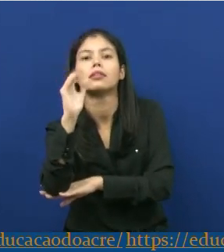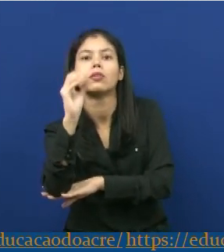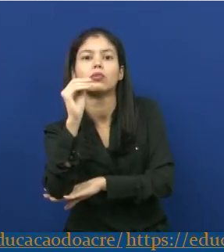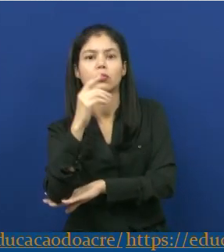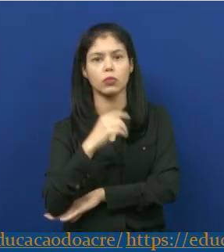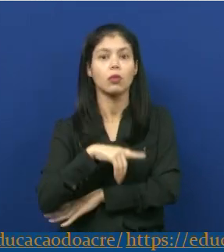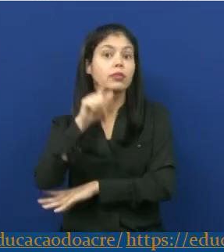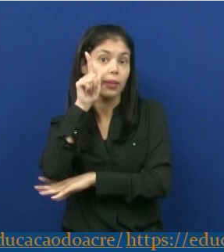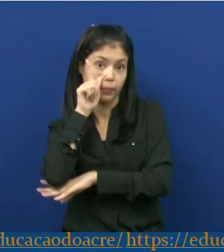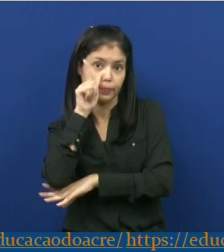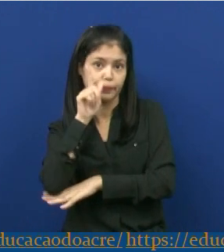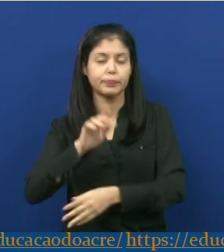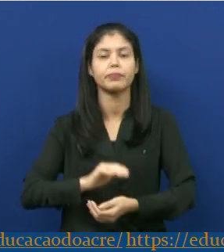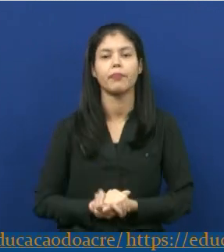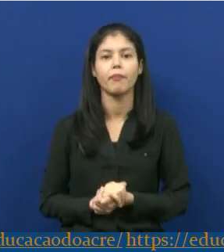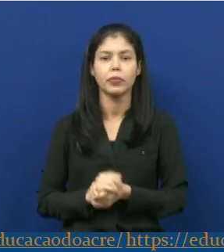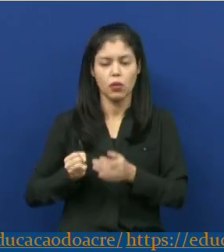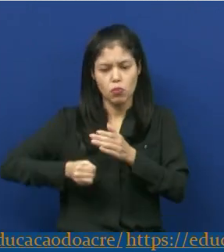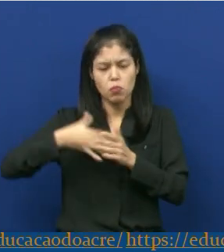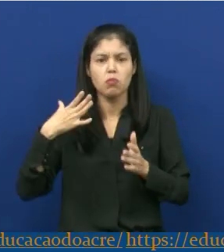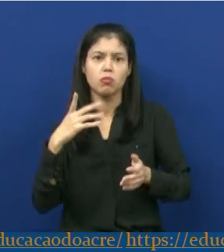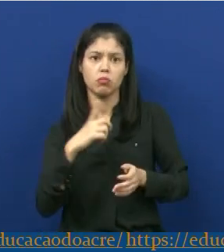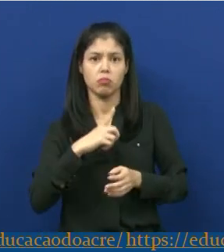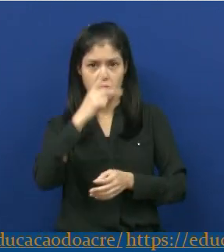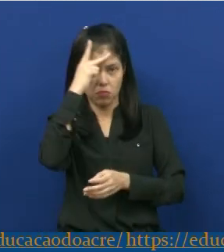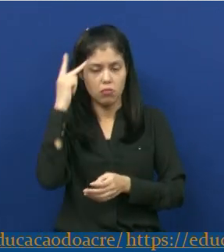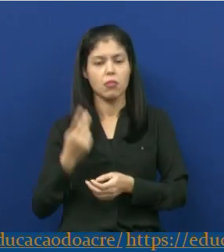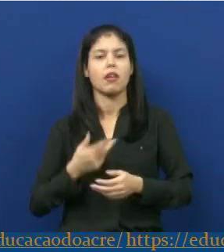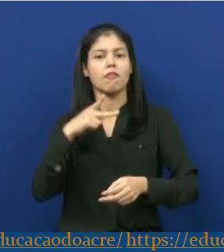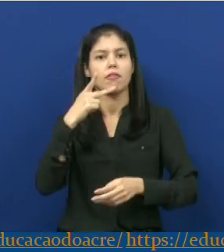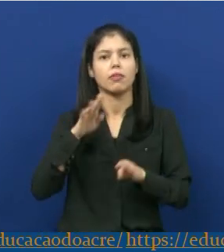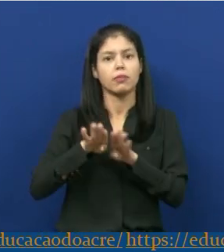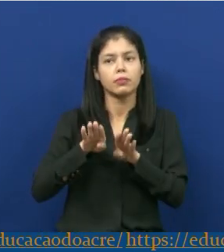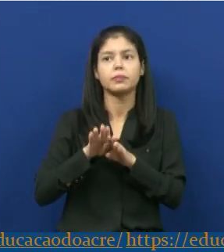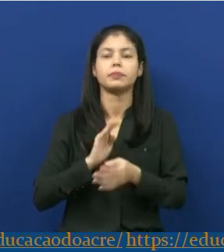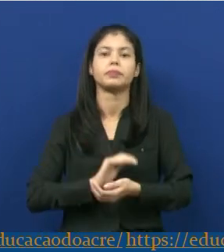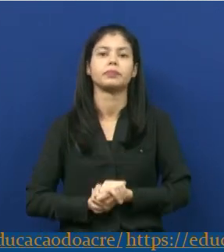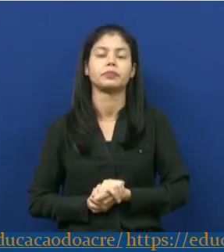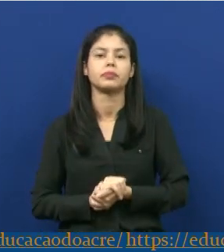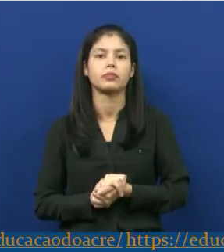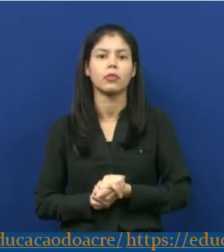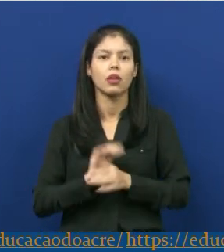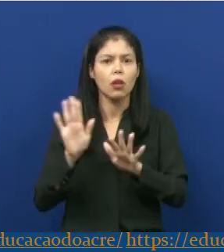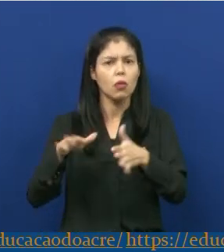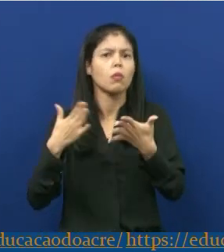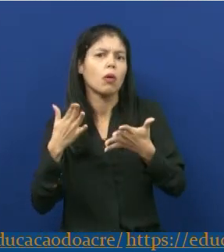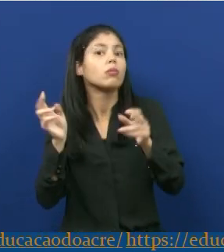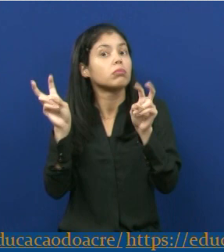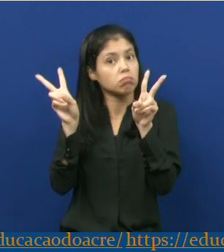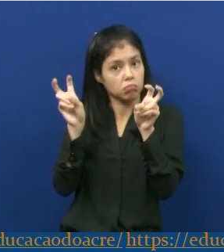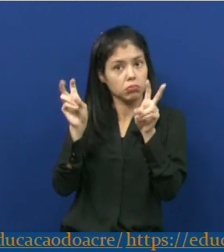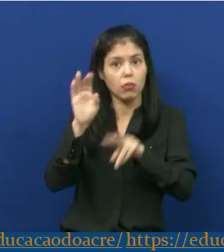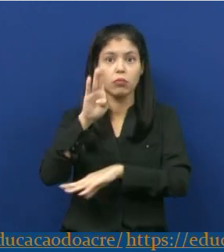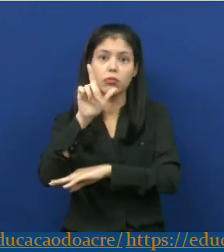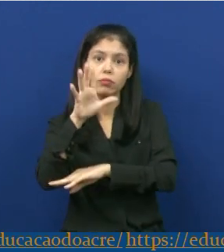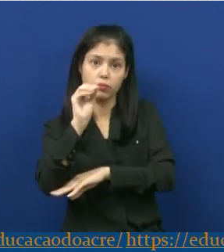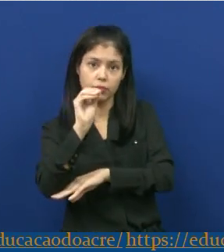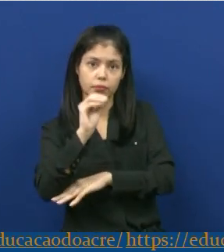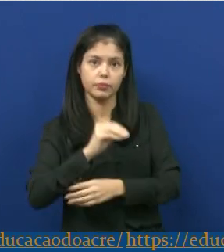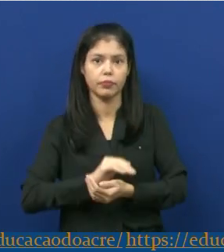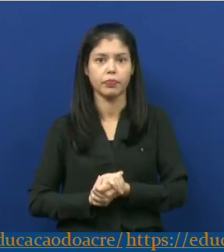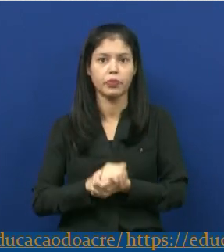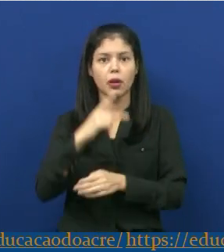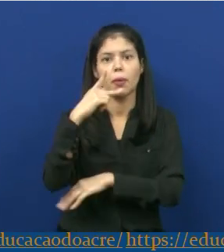grego, muito influente na filosofia ocidental. Qual é o seu conceito acerca do belo?